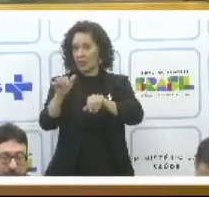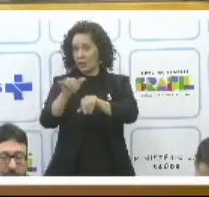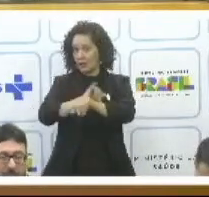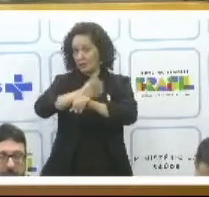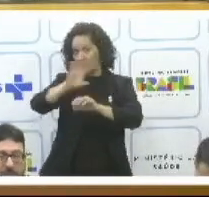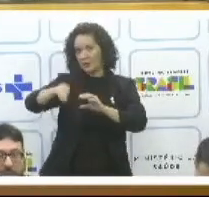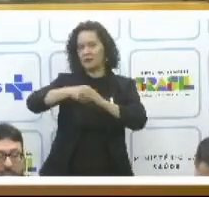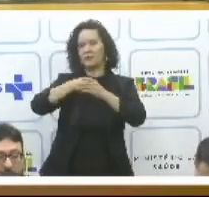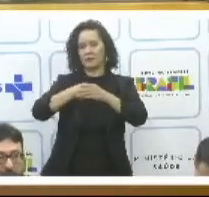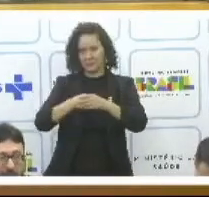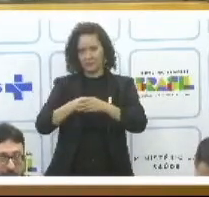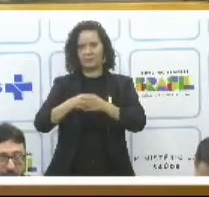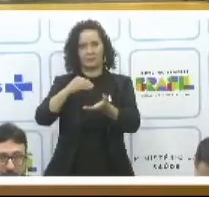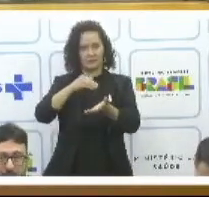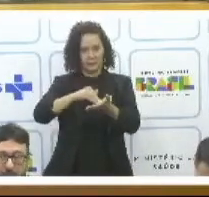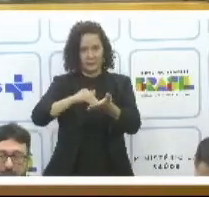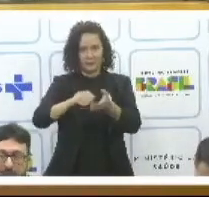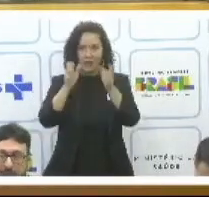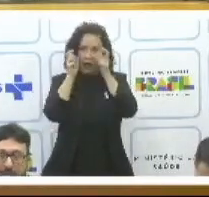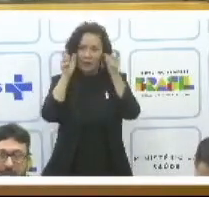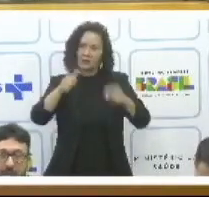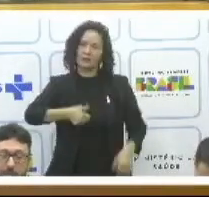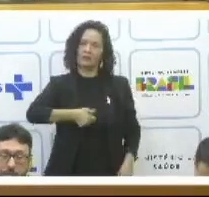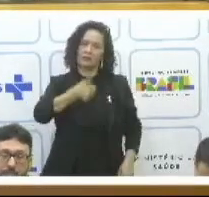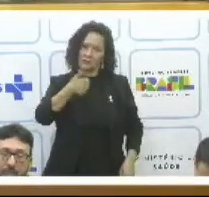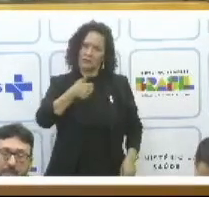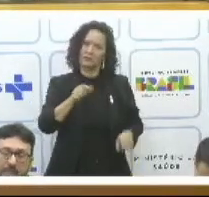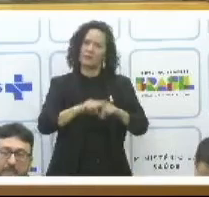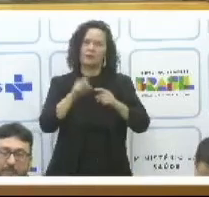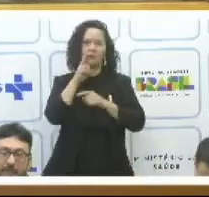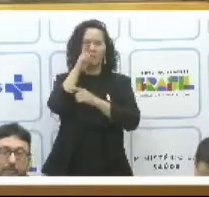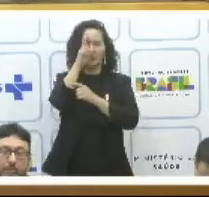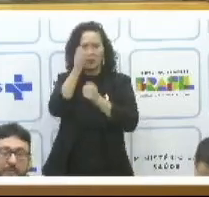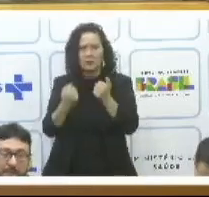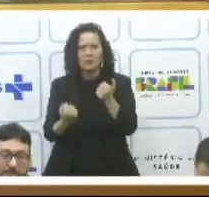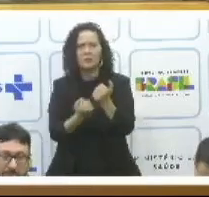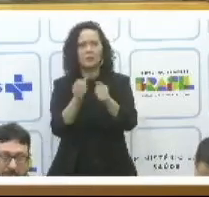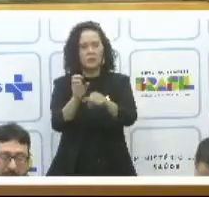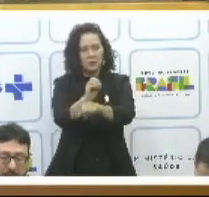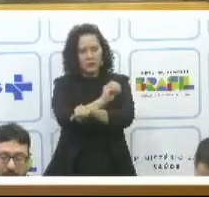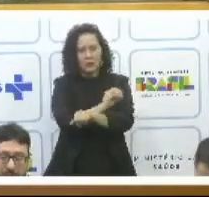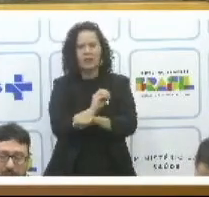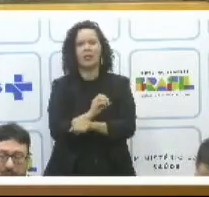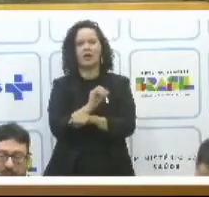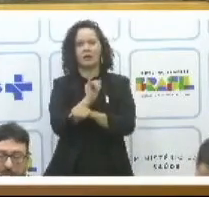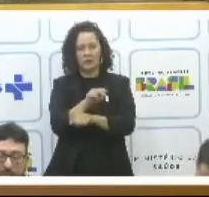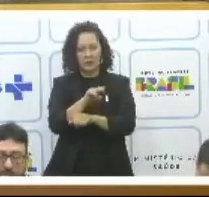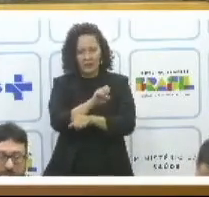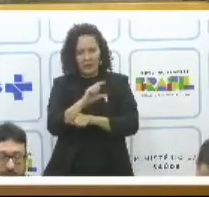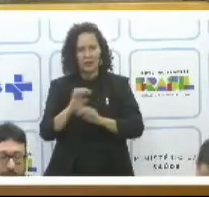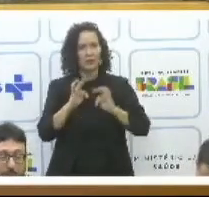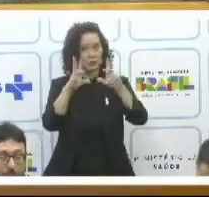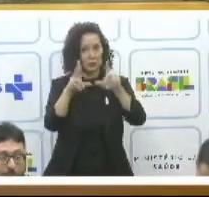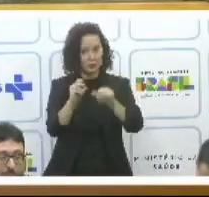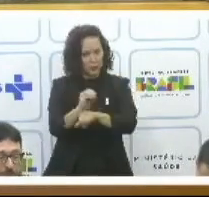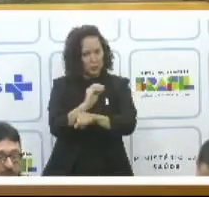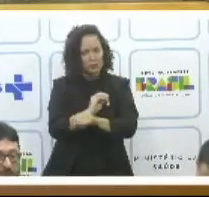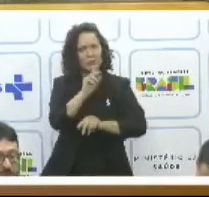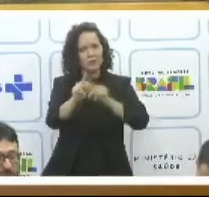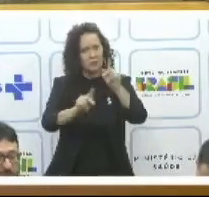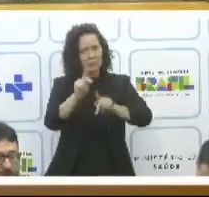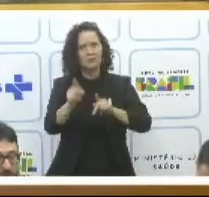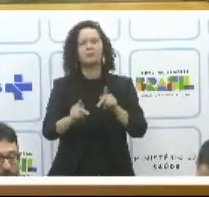do Departamento e da Secretaria de Atenção Primária no fortalecimento do cuidado integral. Né? Então, a gente vai falar um